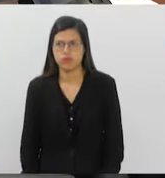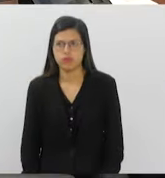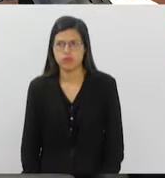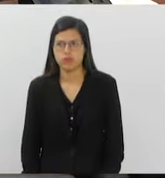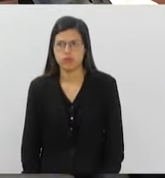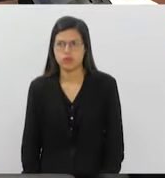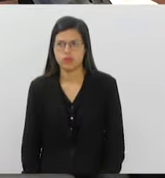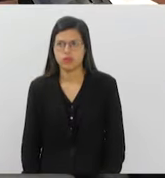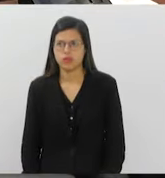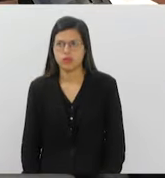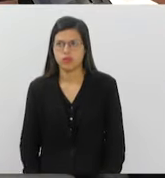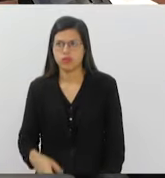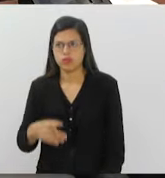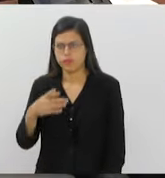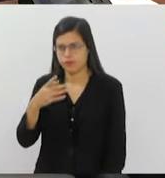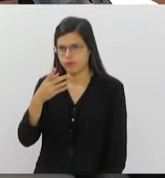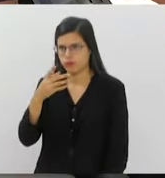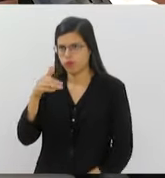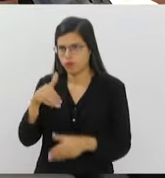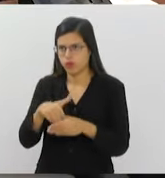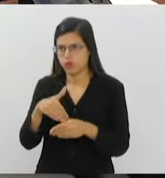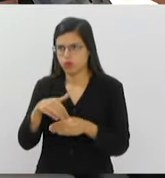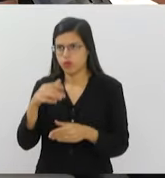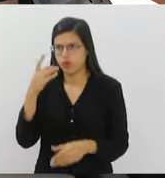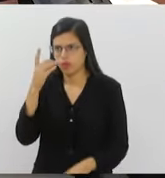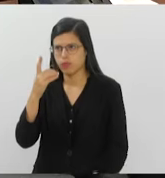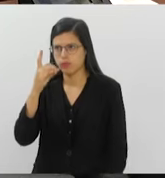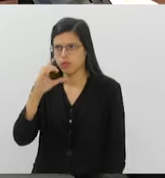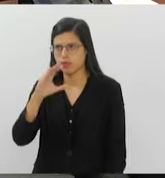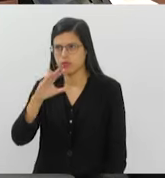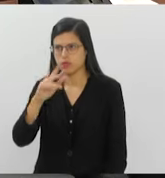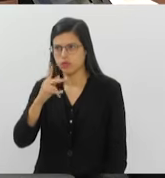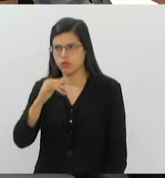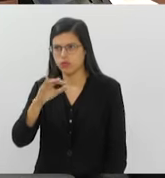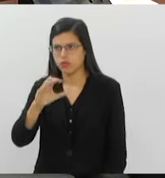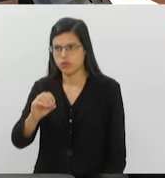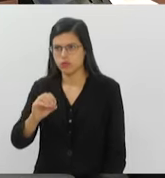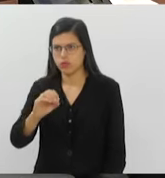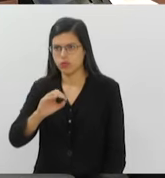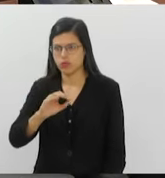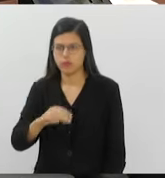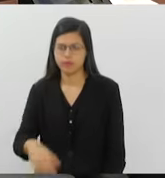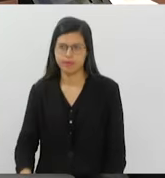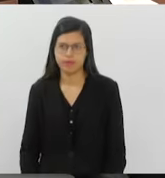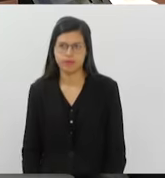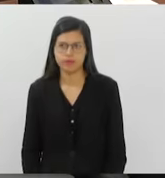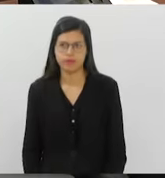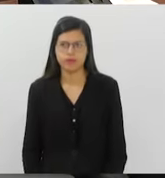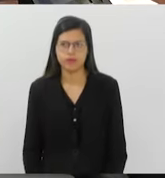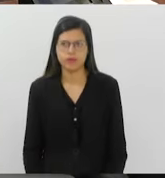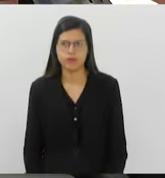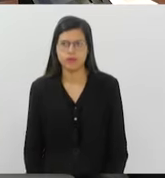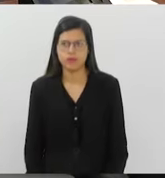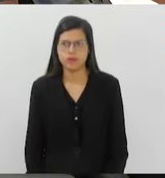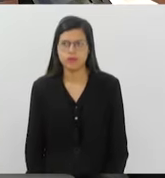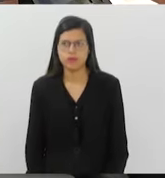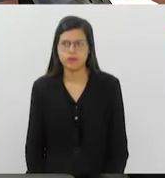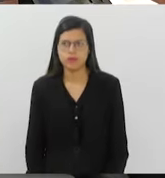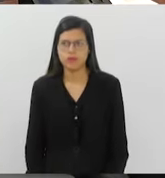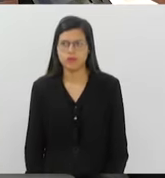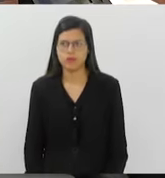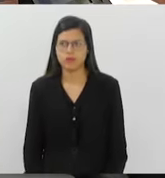Declaração de voto, senhor presidente. Deputado Chico Machado, por favor. Senhor presidente, obrigado, deputado Luiz Paulo. Senhor presidente, eu queria, antes de mais